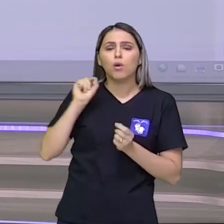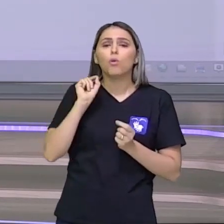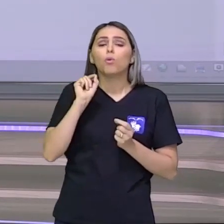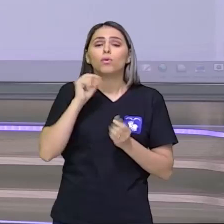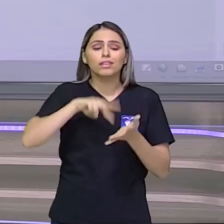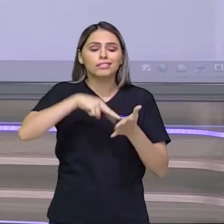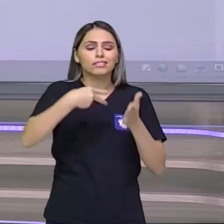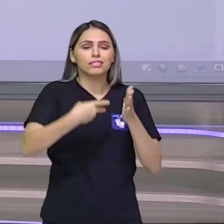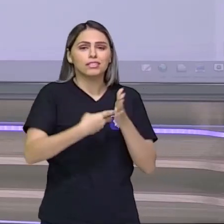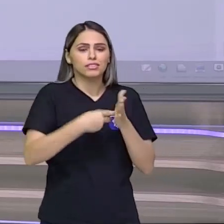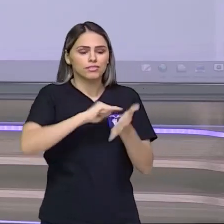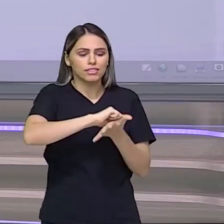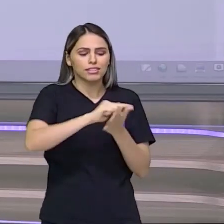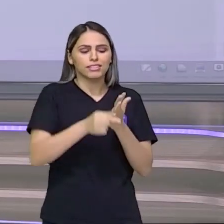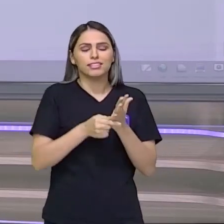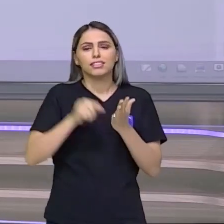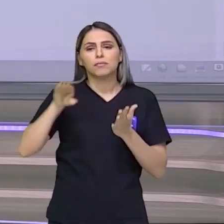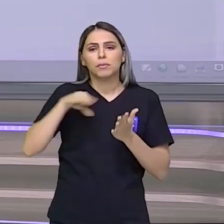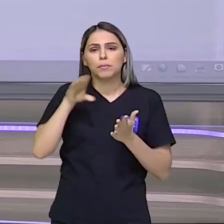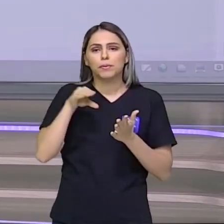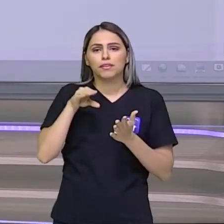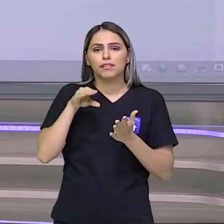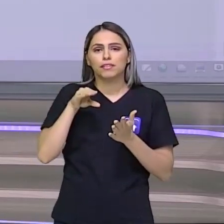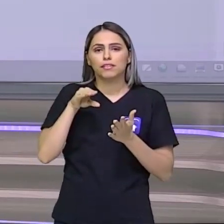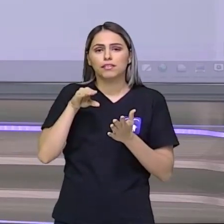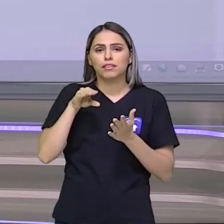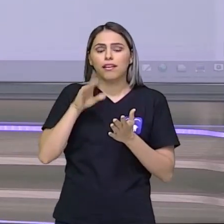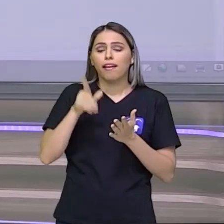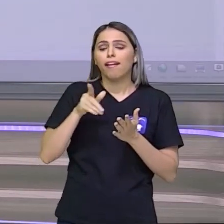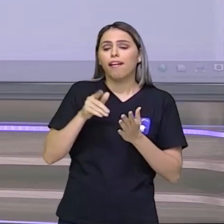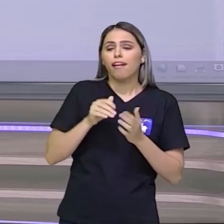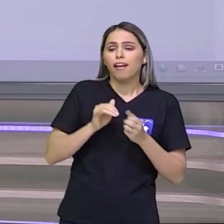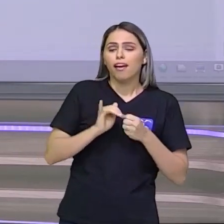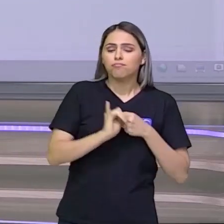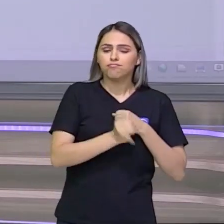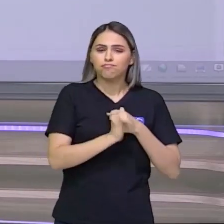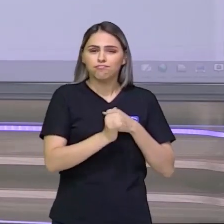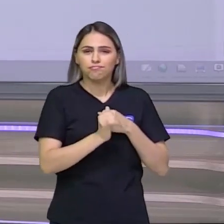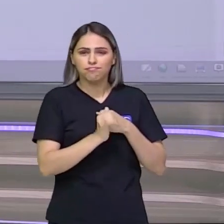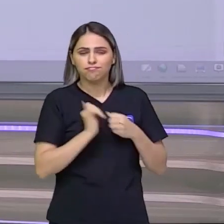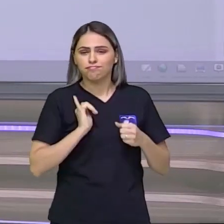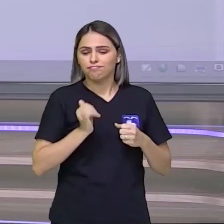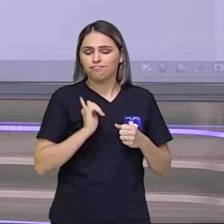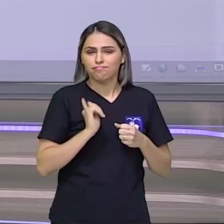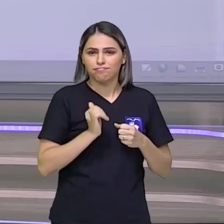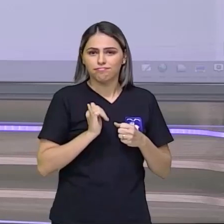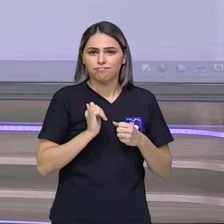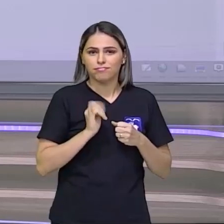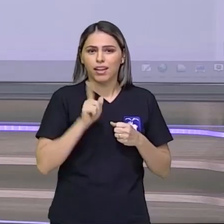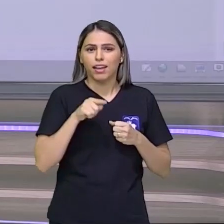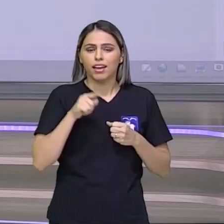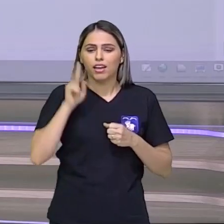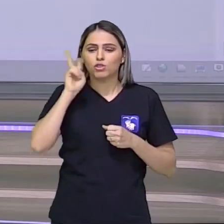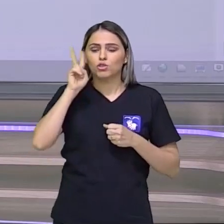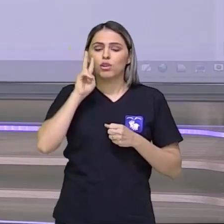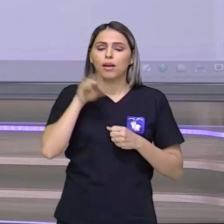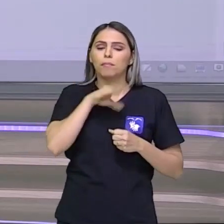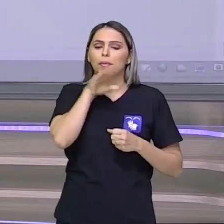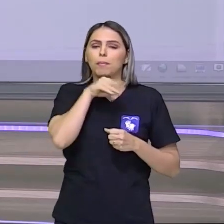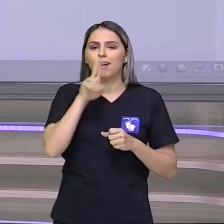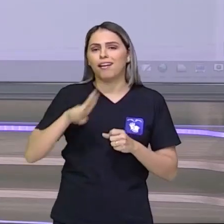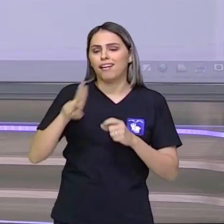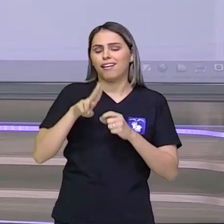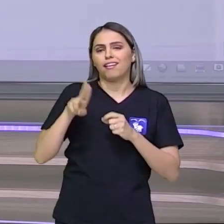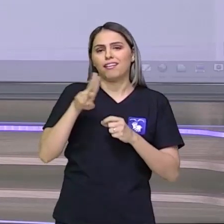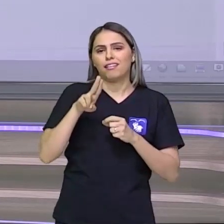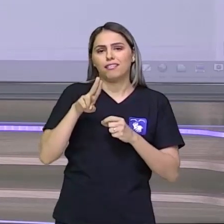gêneros orais, professora? São contos, são coisas que são contadas através do quê? Da nossa boca,